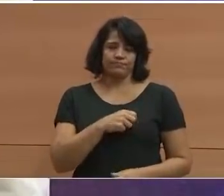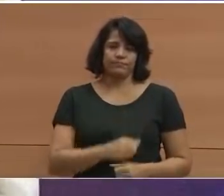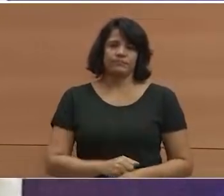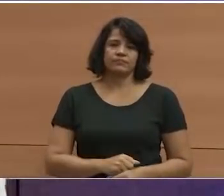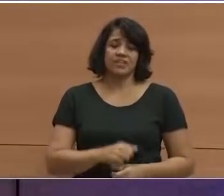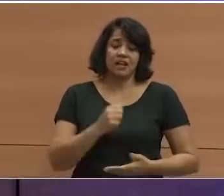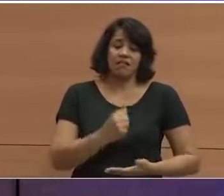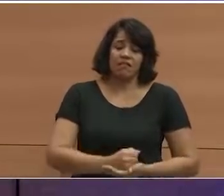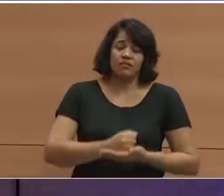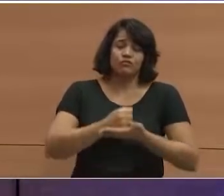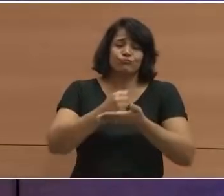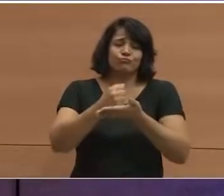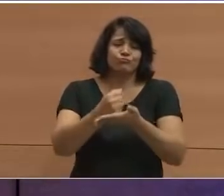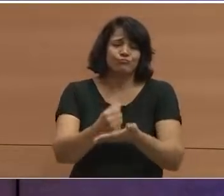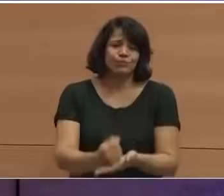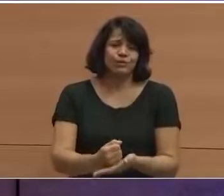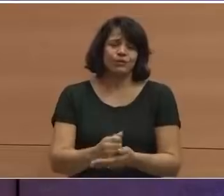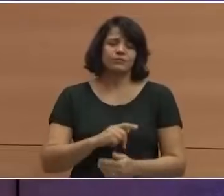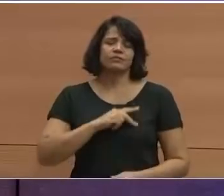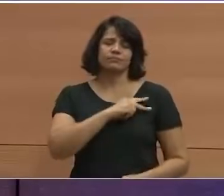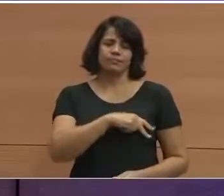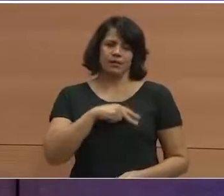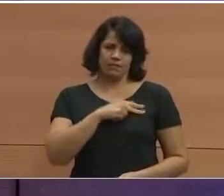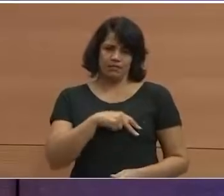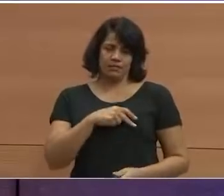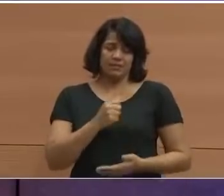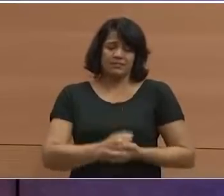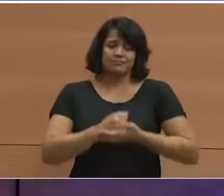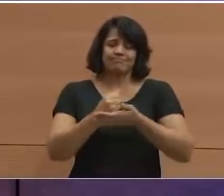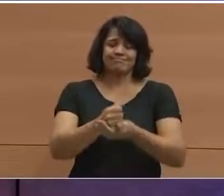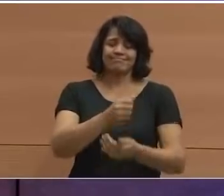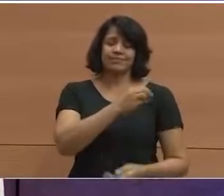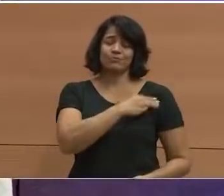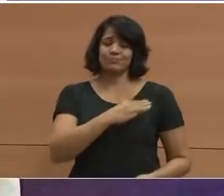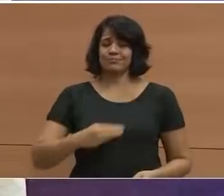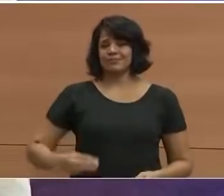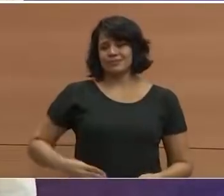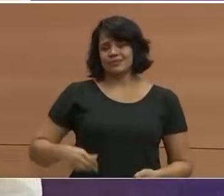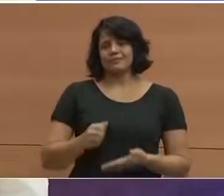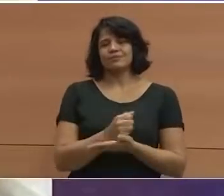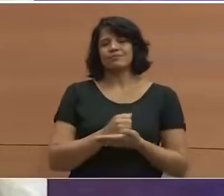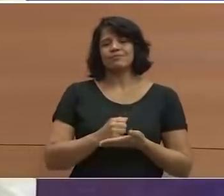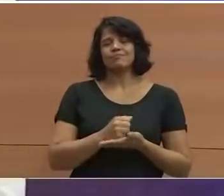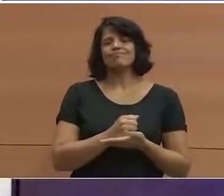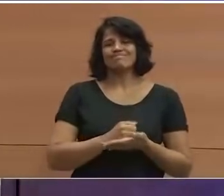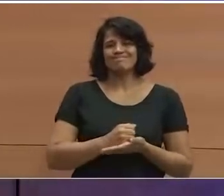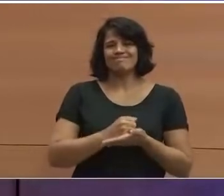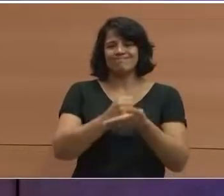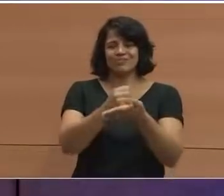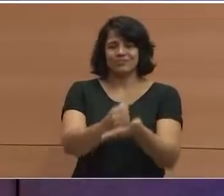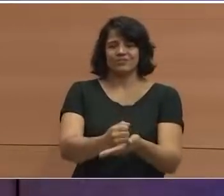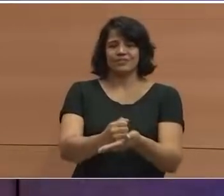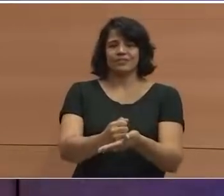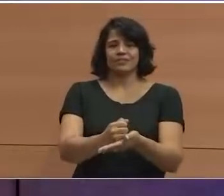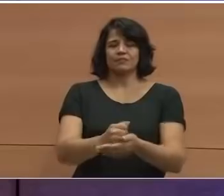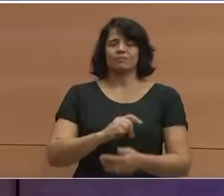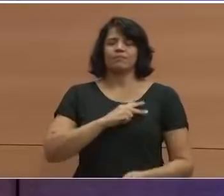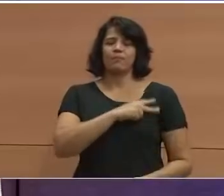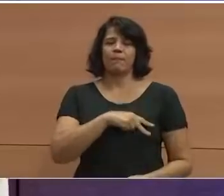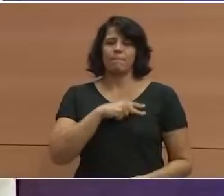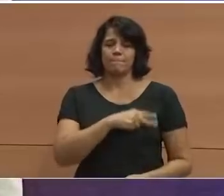e contribuísse com o ministério de Paulo, irmão, só ia somar, a coisa só ia melhorar.